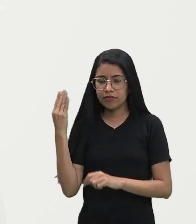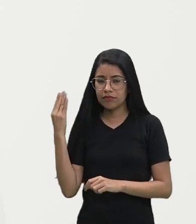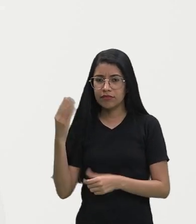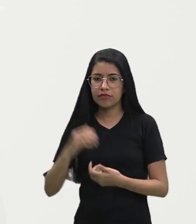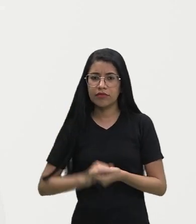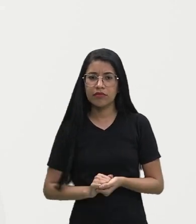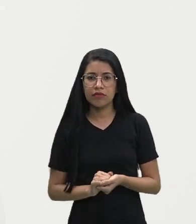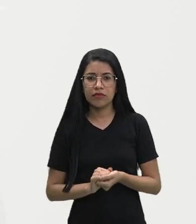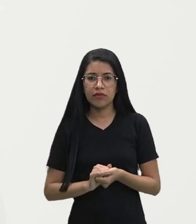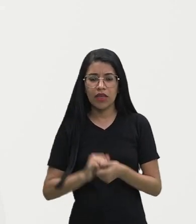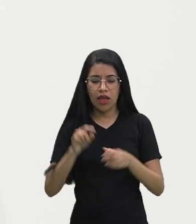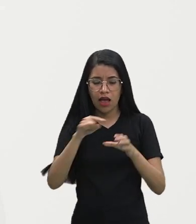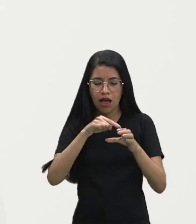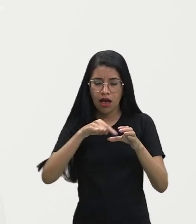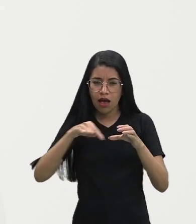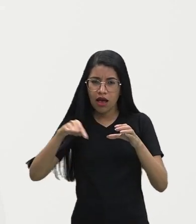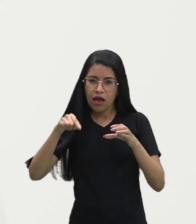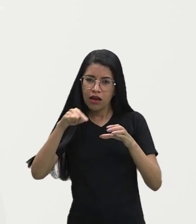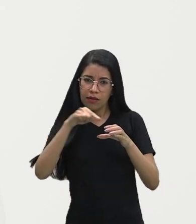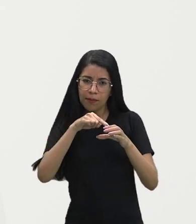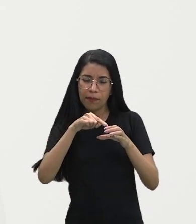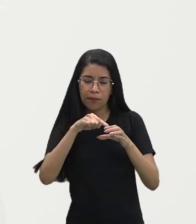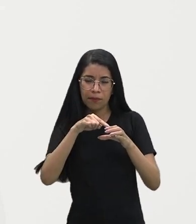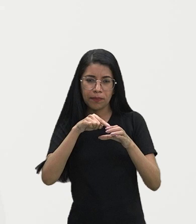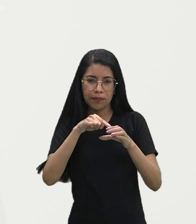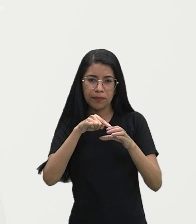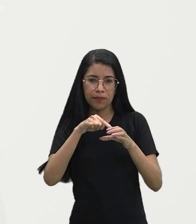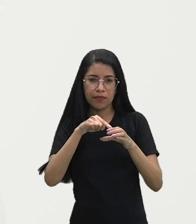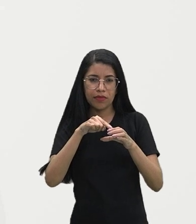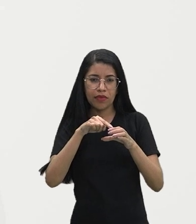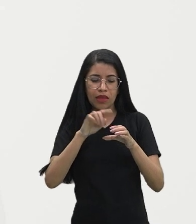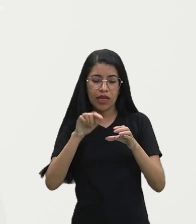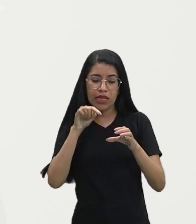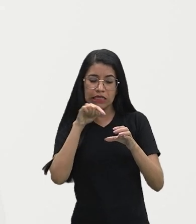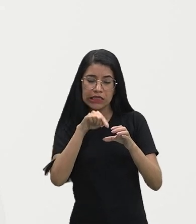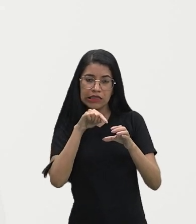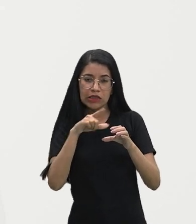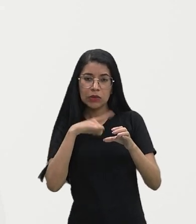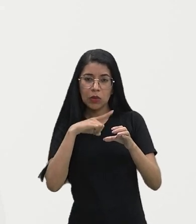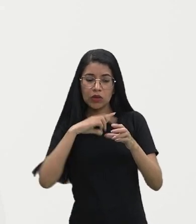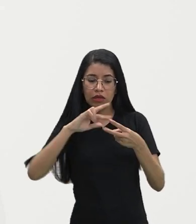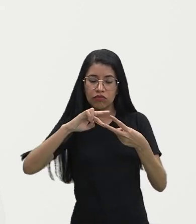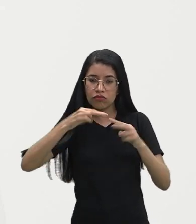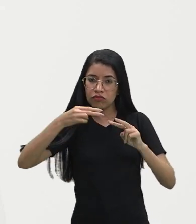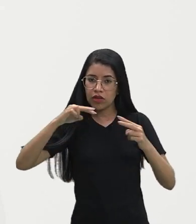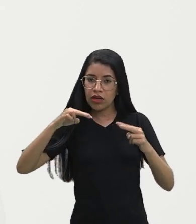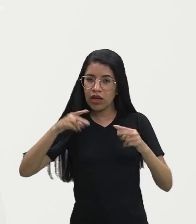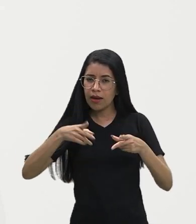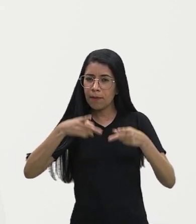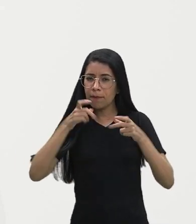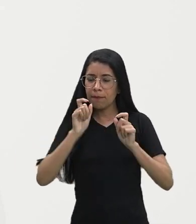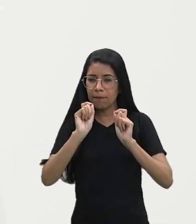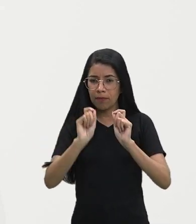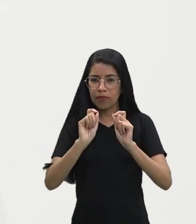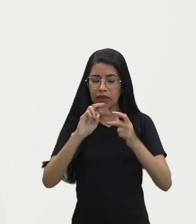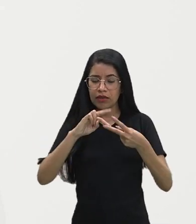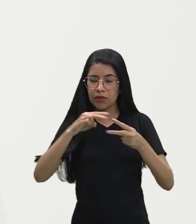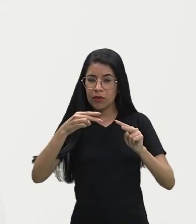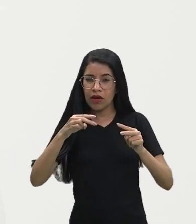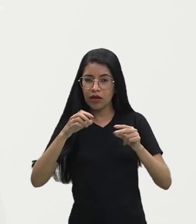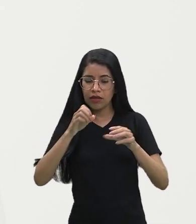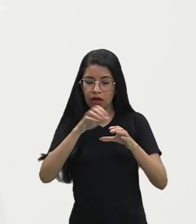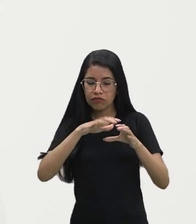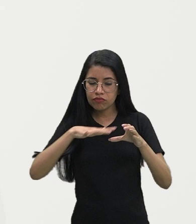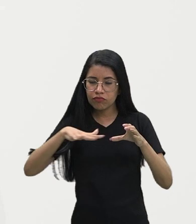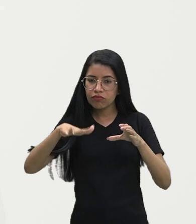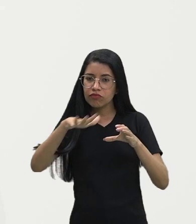vai delimitá-la, tá? E eu tenho aqui dentro o material genético. Mas observa que esse material genético, ele está